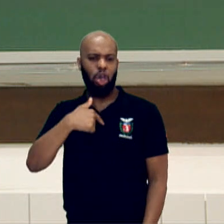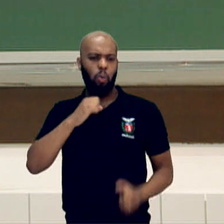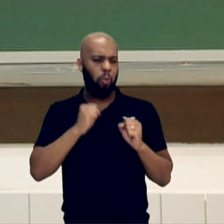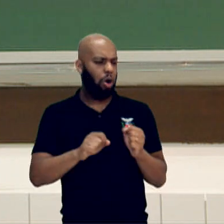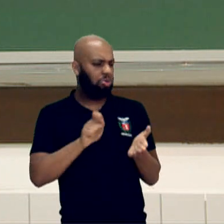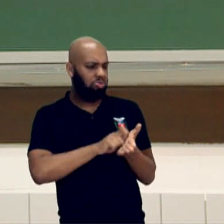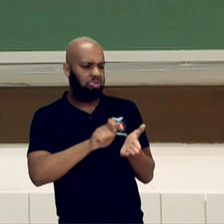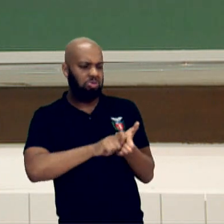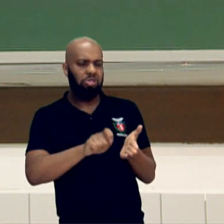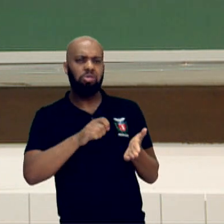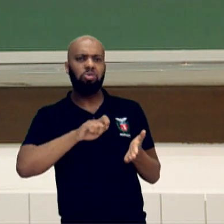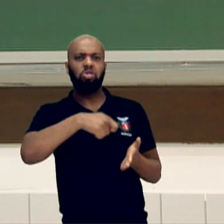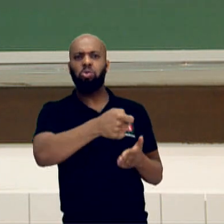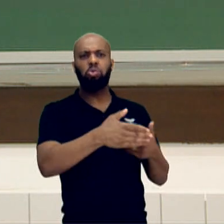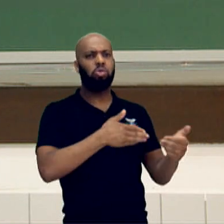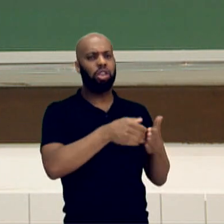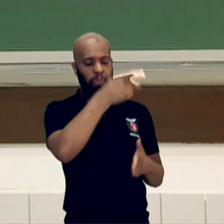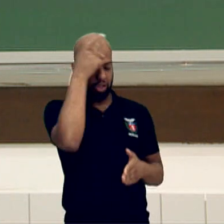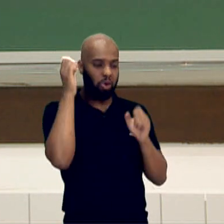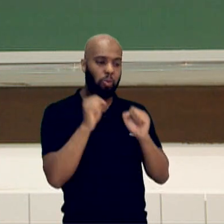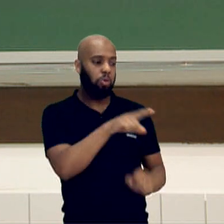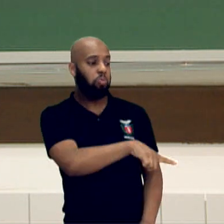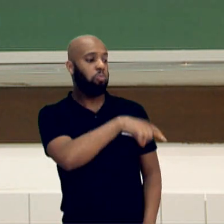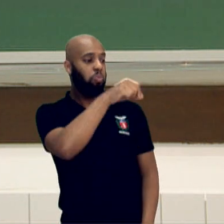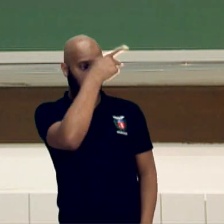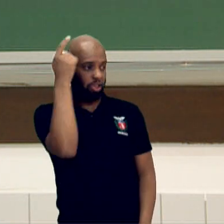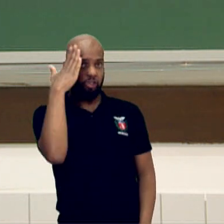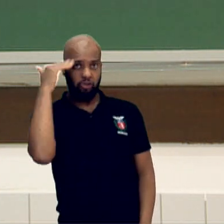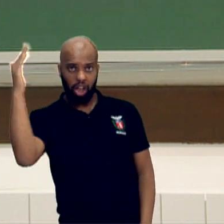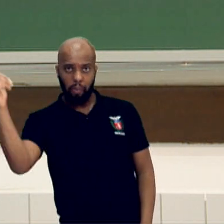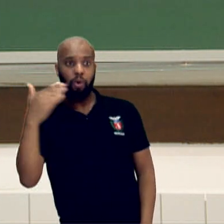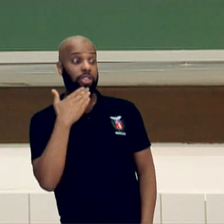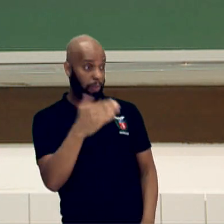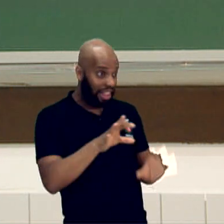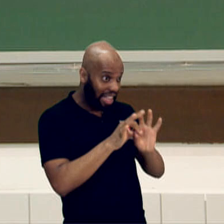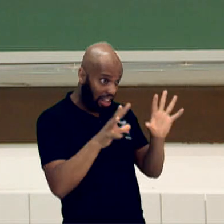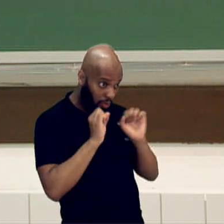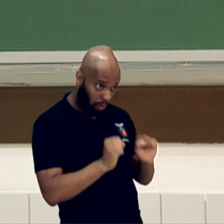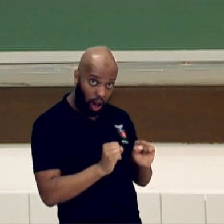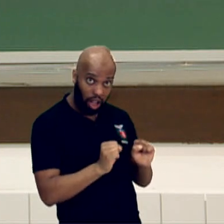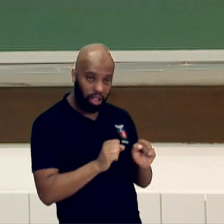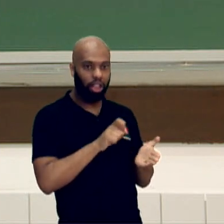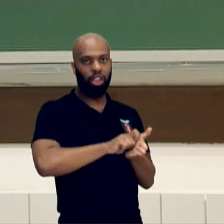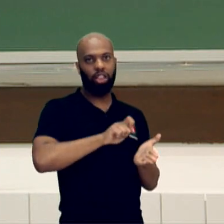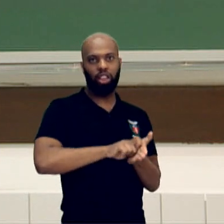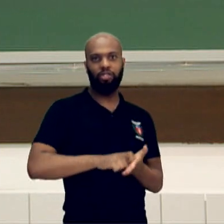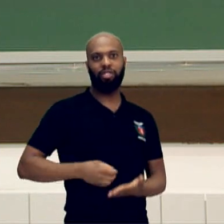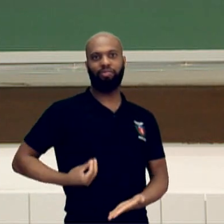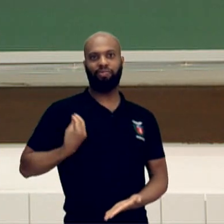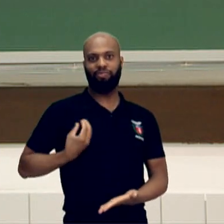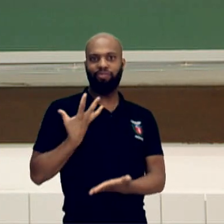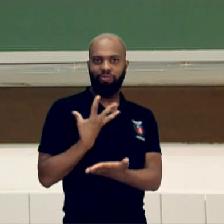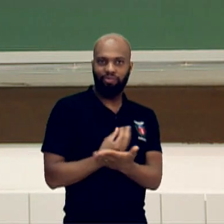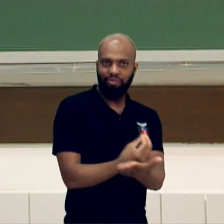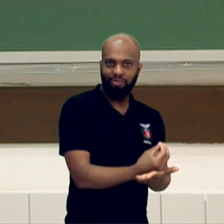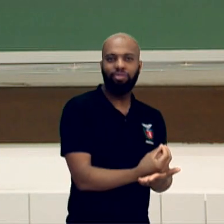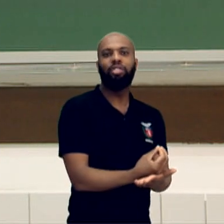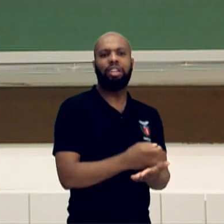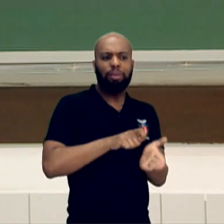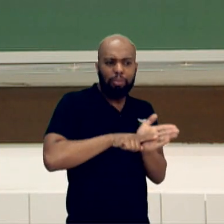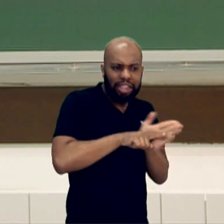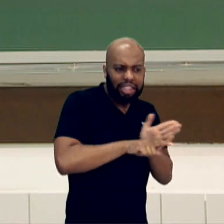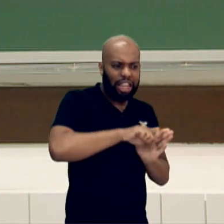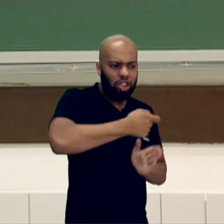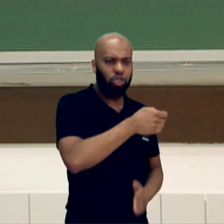posso escolher uma pessoa famosa, pedir autorização e escrever sobre a biografia, fazer pesquisas, escrever sobre a vida